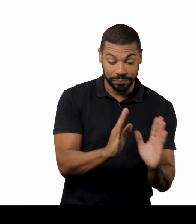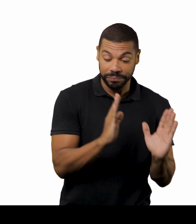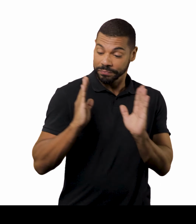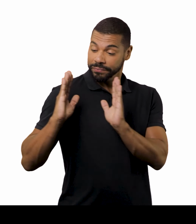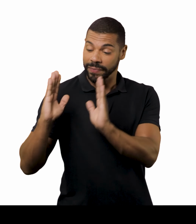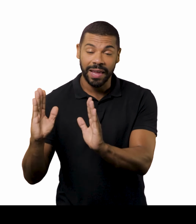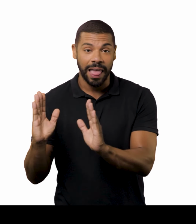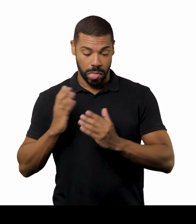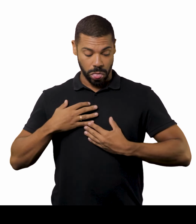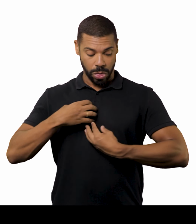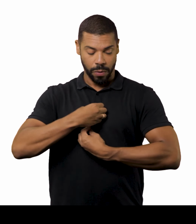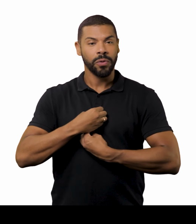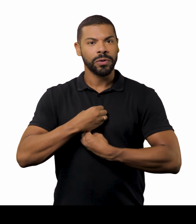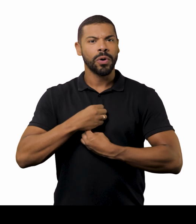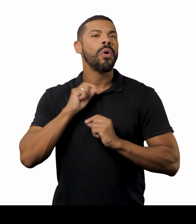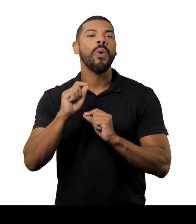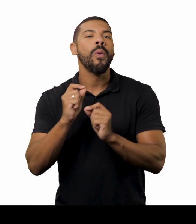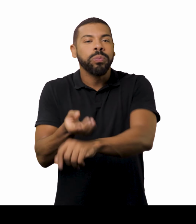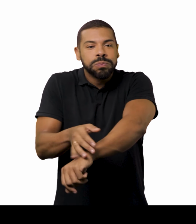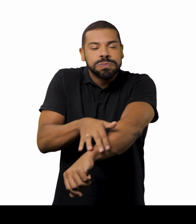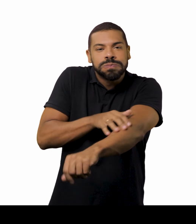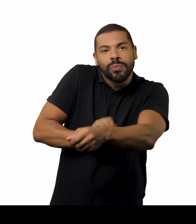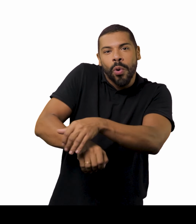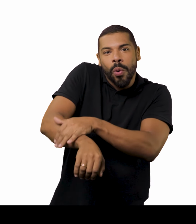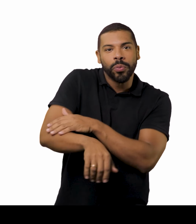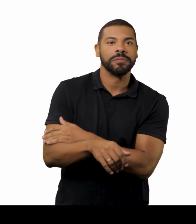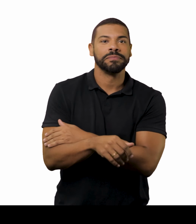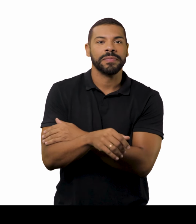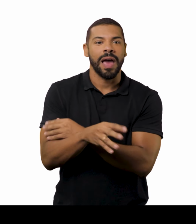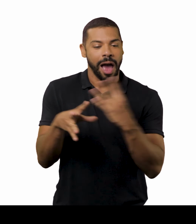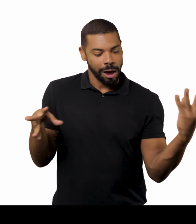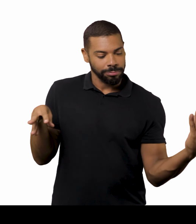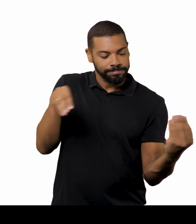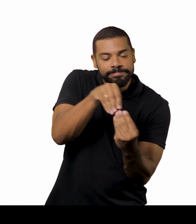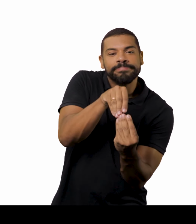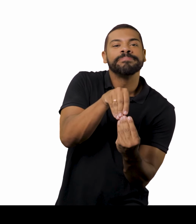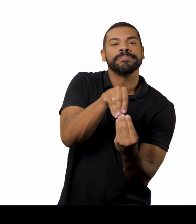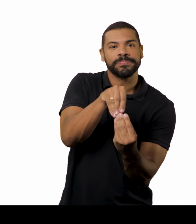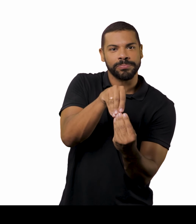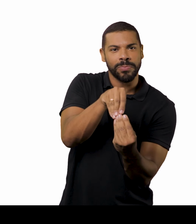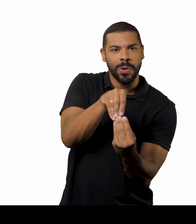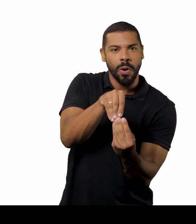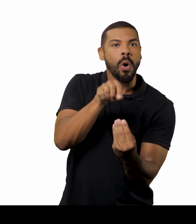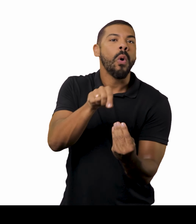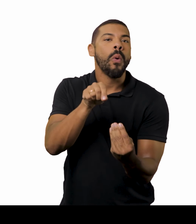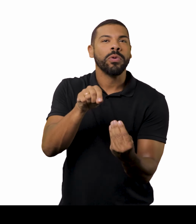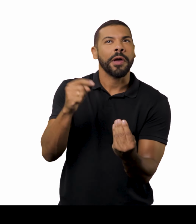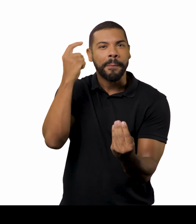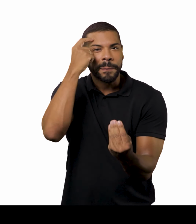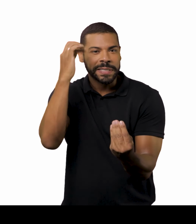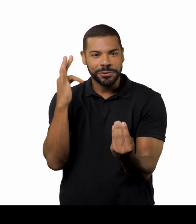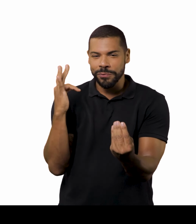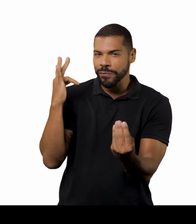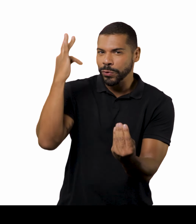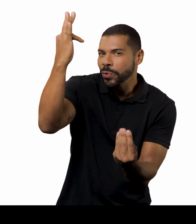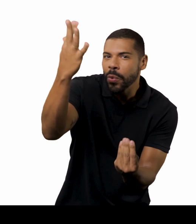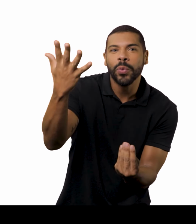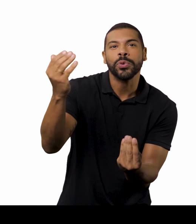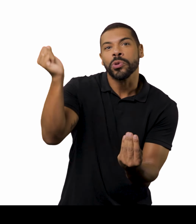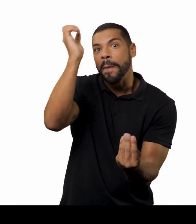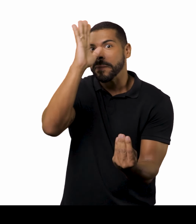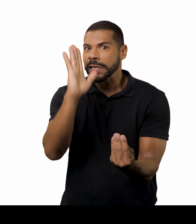último casaco, a gente encontra talvez a síntese desses 2 casacos, sabe? O Brasil do futuro,